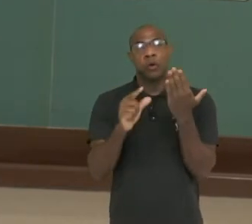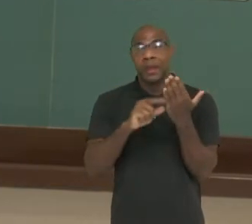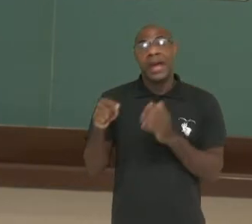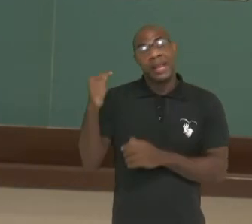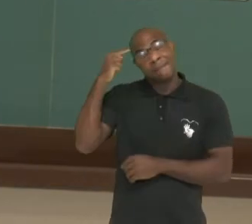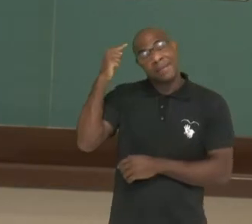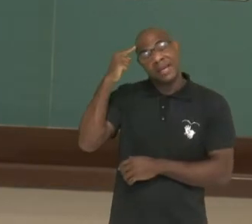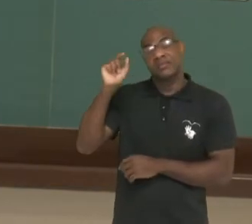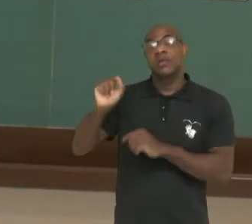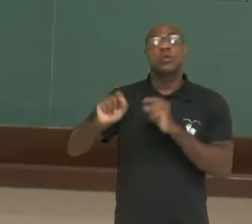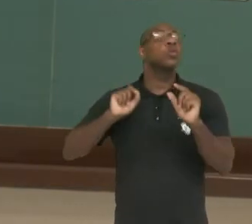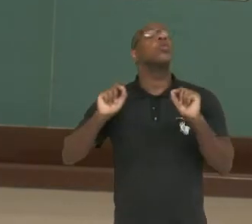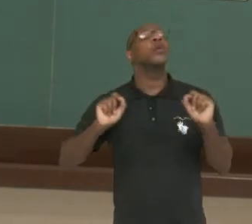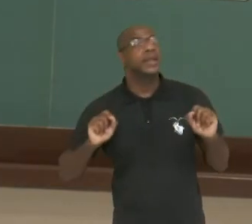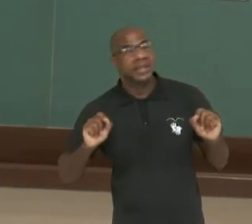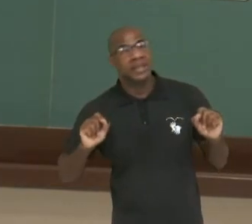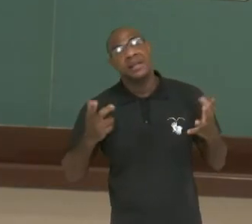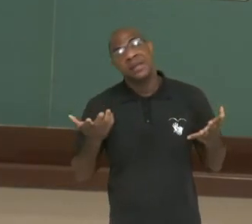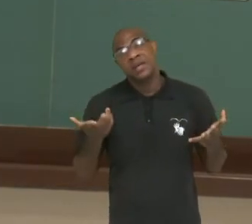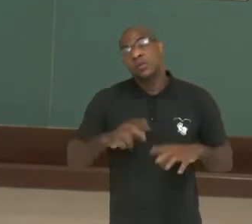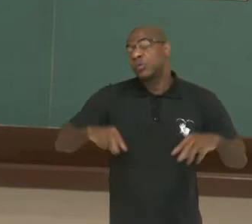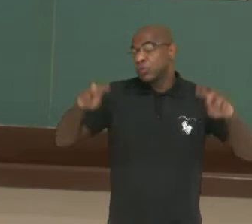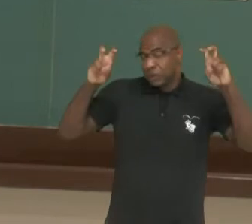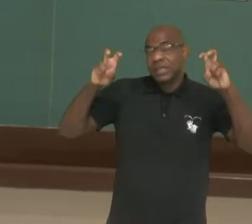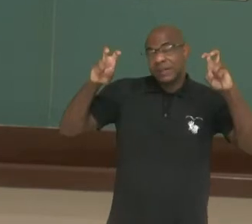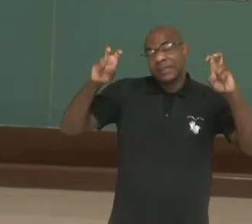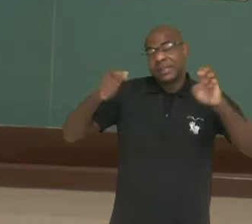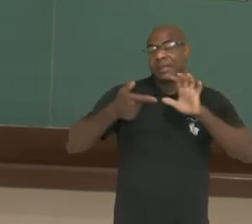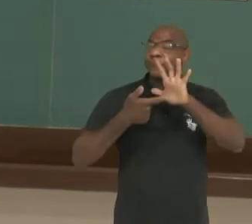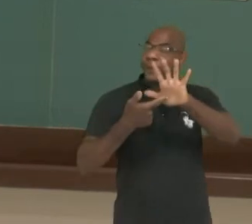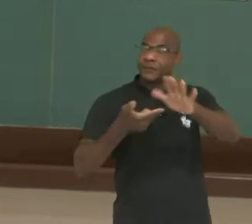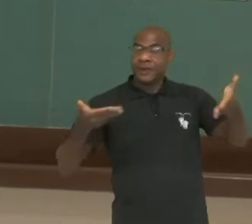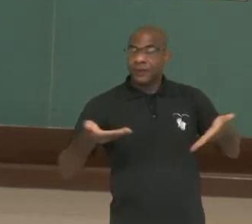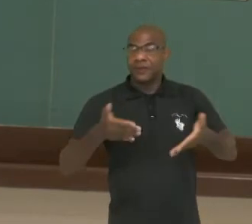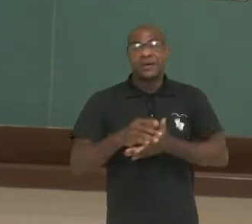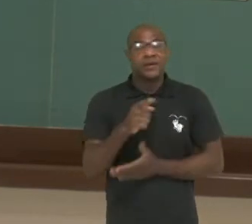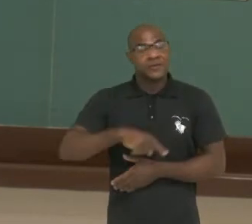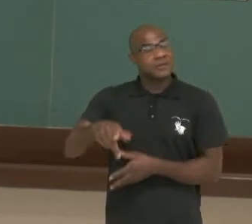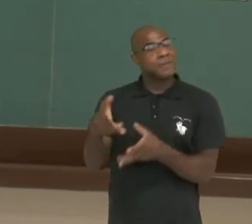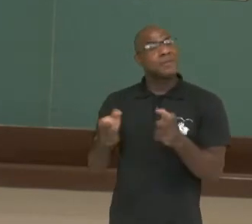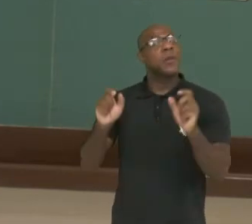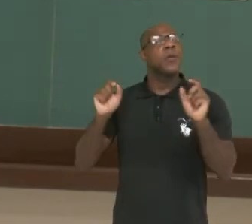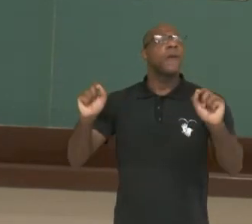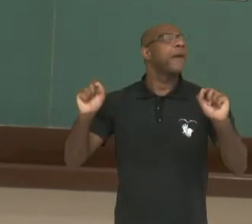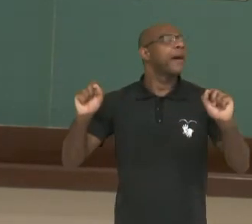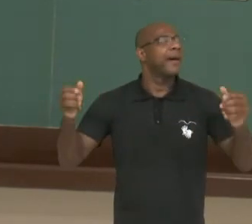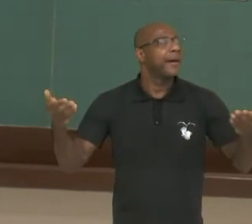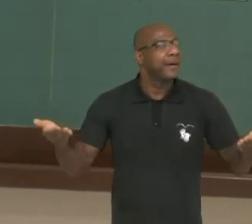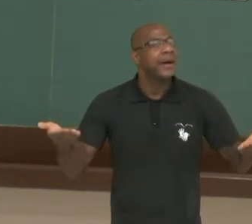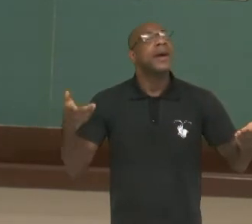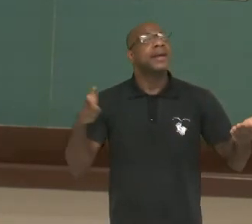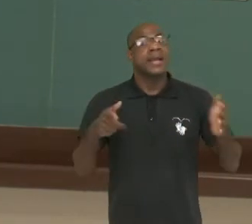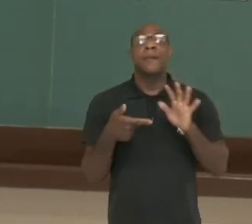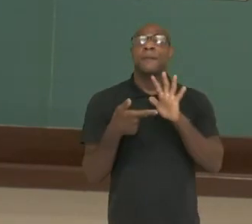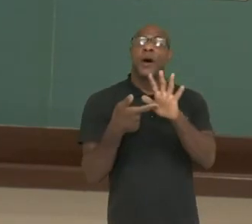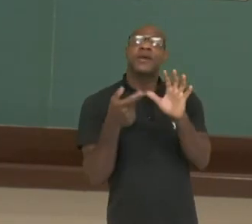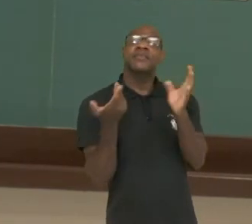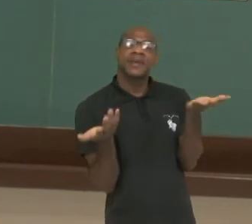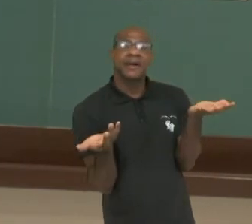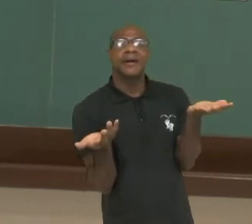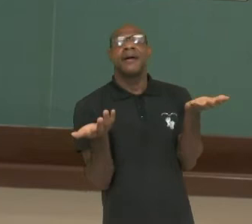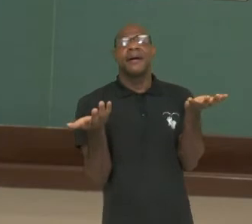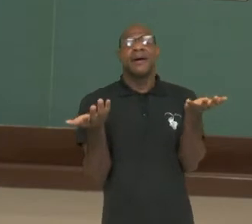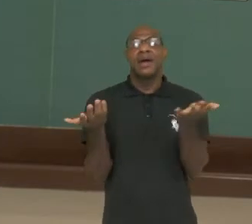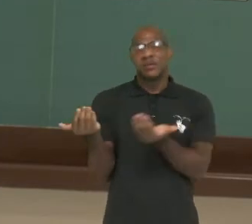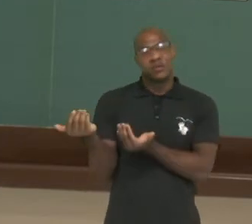respeito desse tema que ela está tratando, né? Então vocês perceberam ali que ela evidenciou o quanto